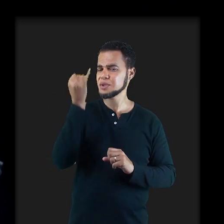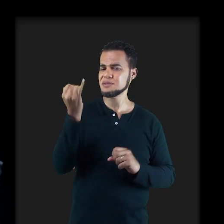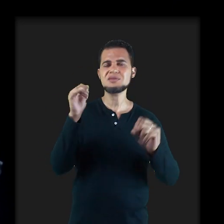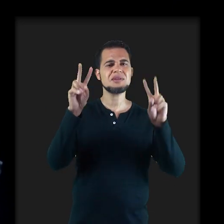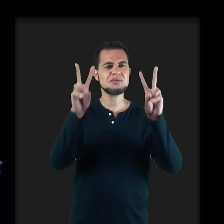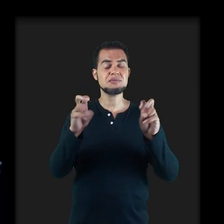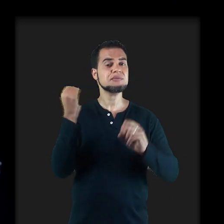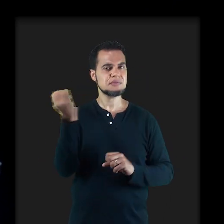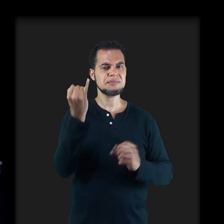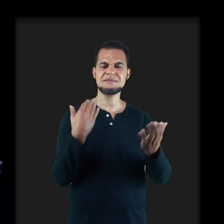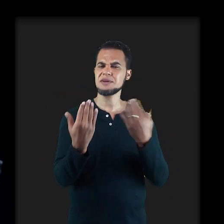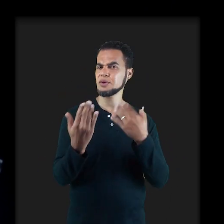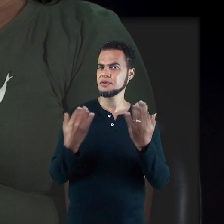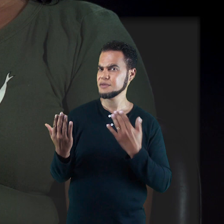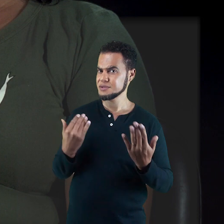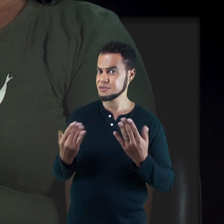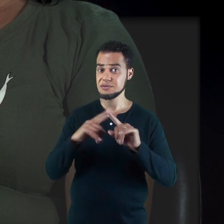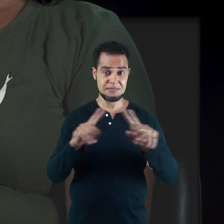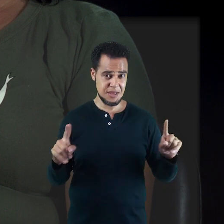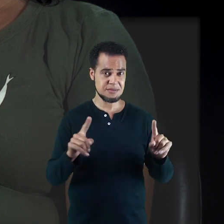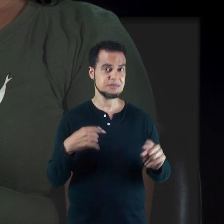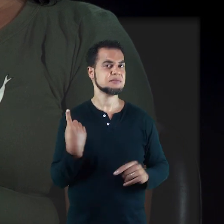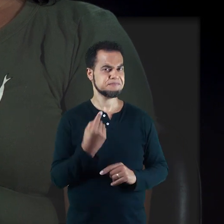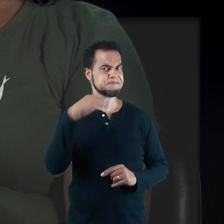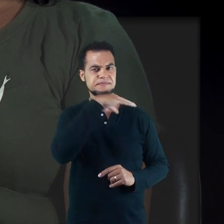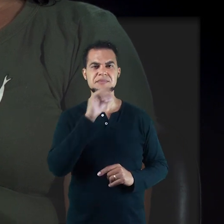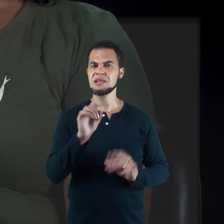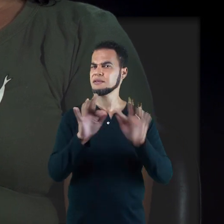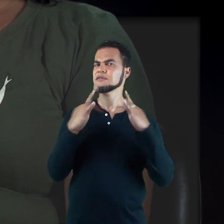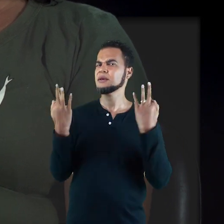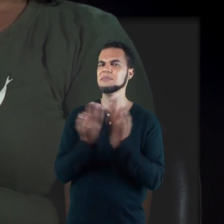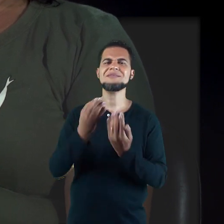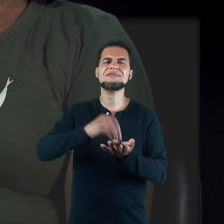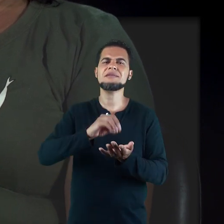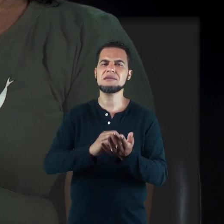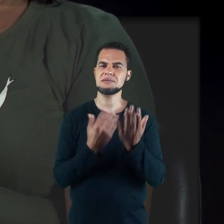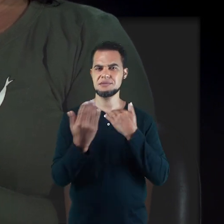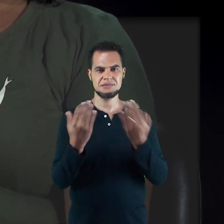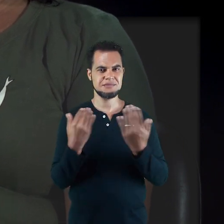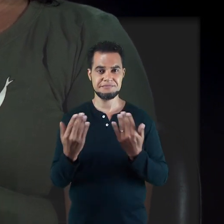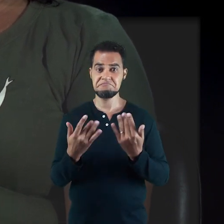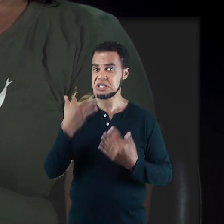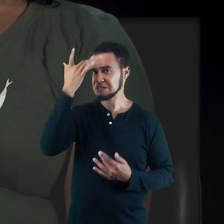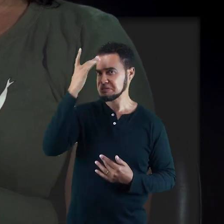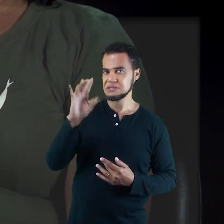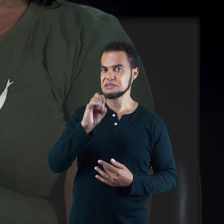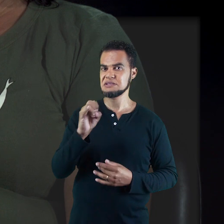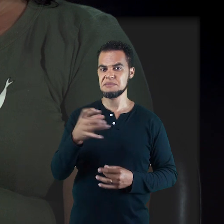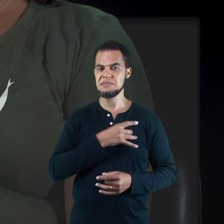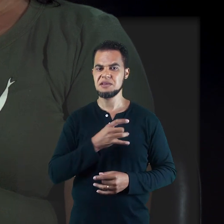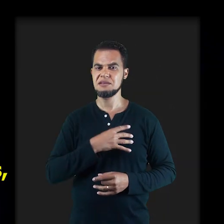assunto importante para ser conversado, mas a gente percebe que as famílias elas não conversam. A gente não sabe se é